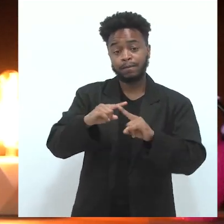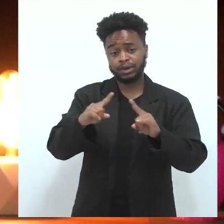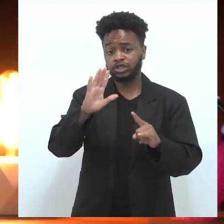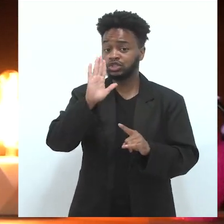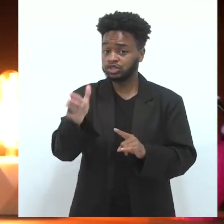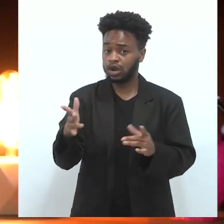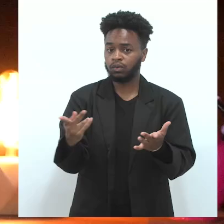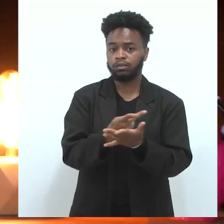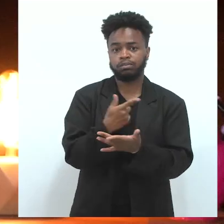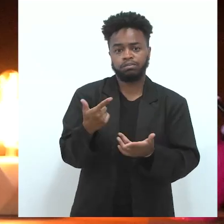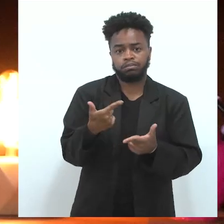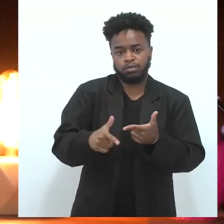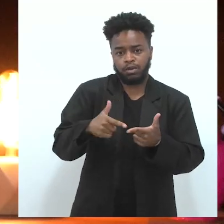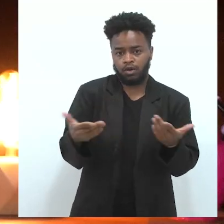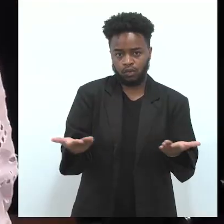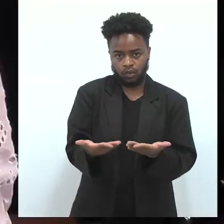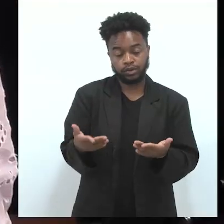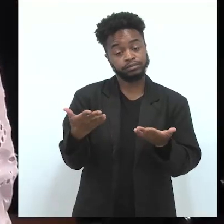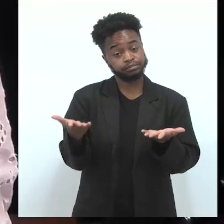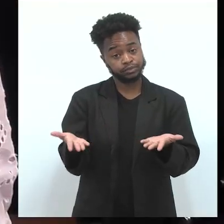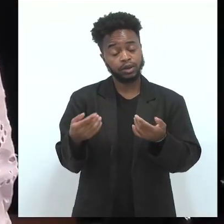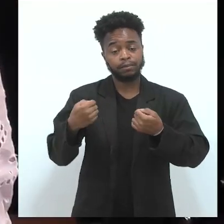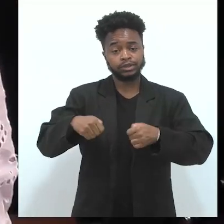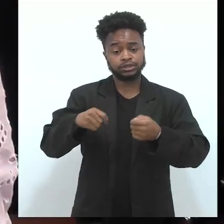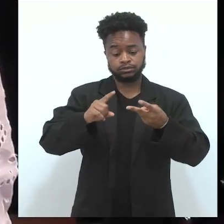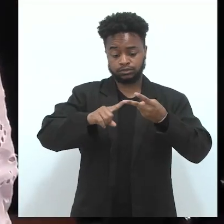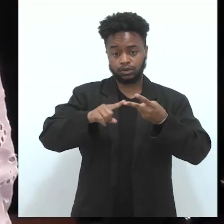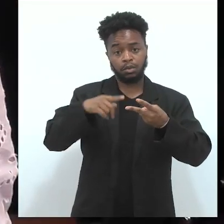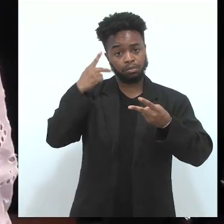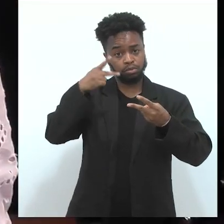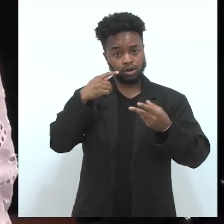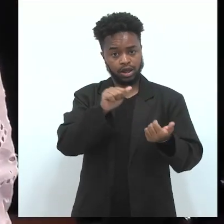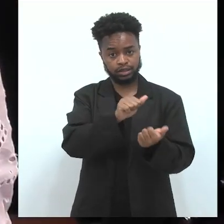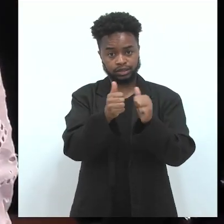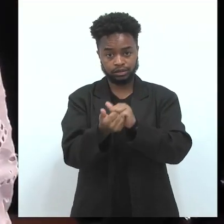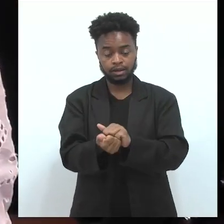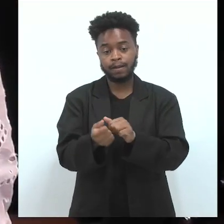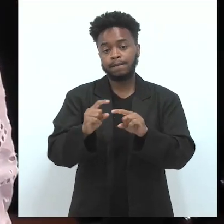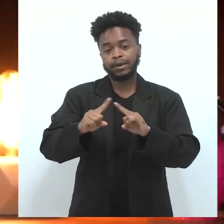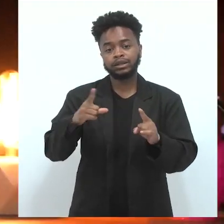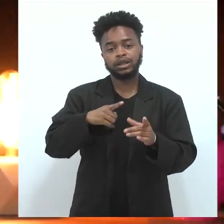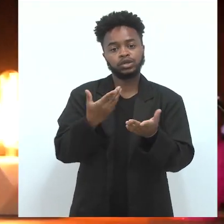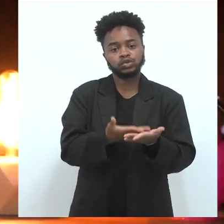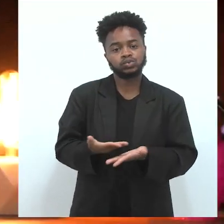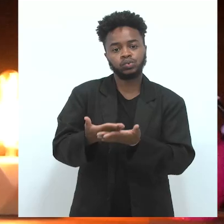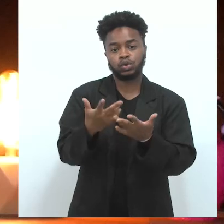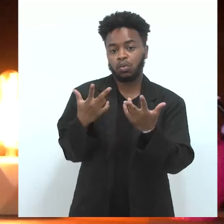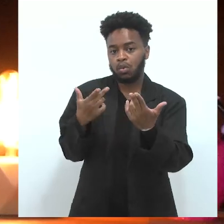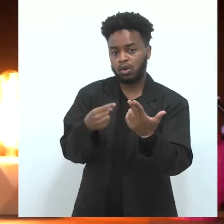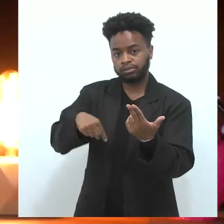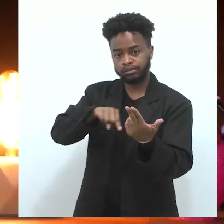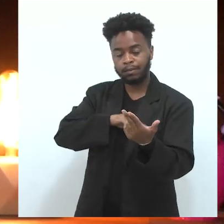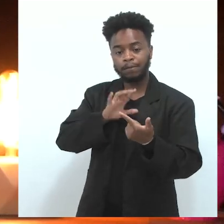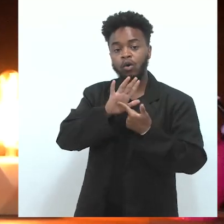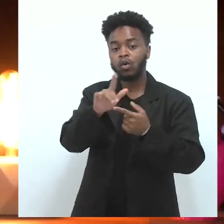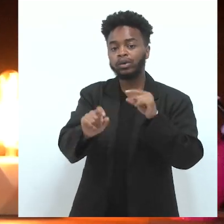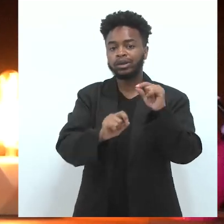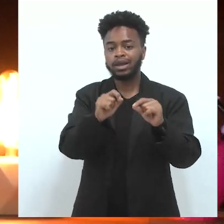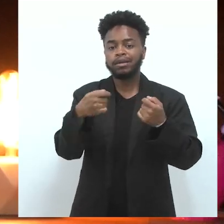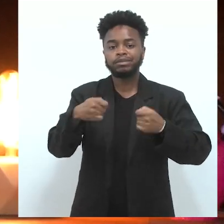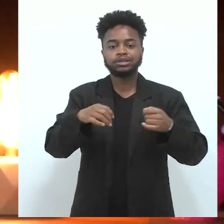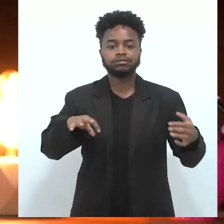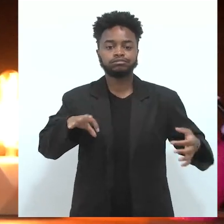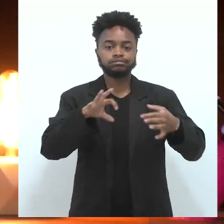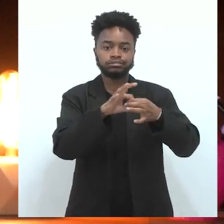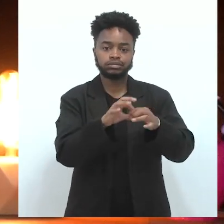que a questão já está acontecendo agora, então políticas de adaptação são necessárias, só que estudos como o nosso mostram que, na verdade,